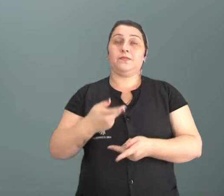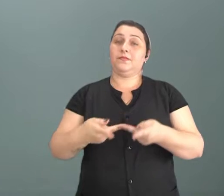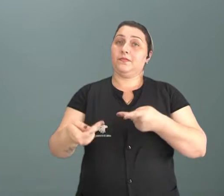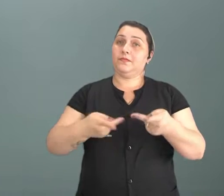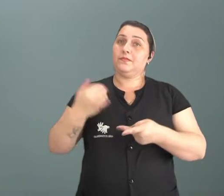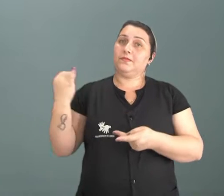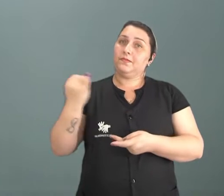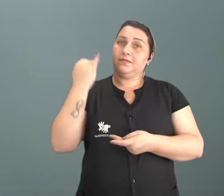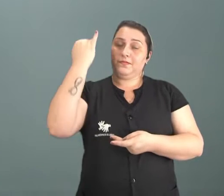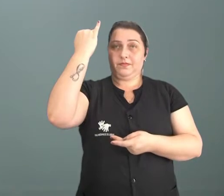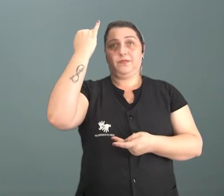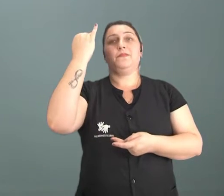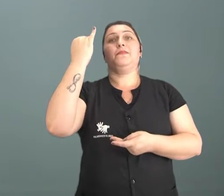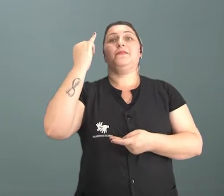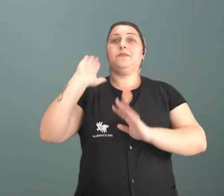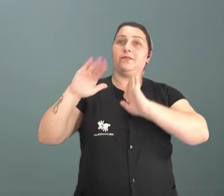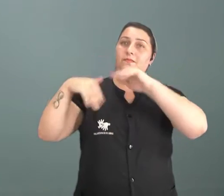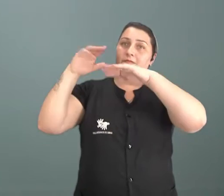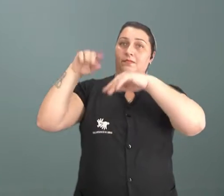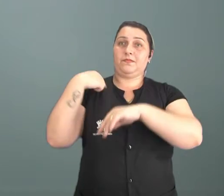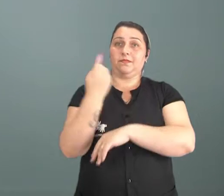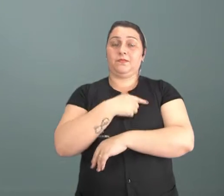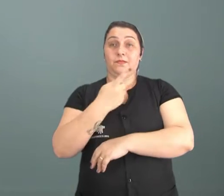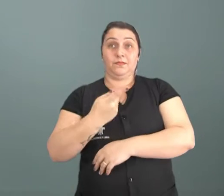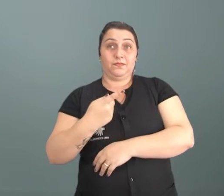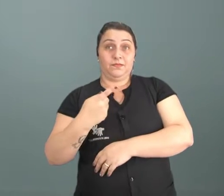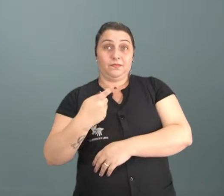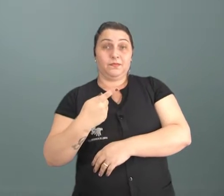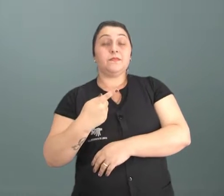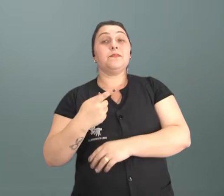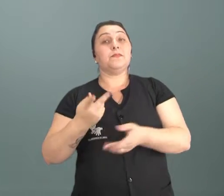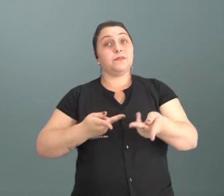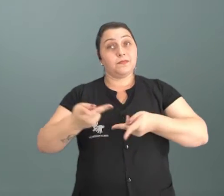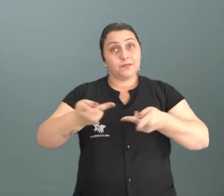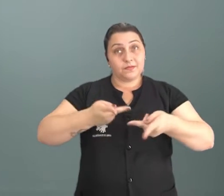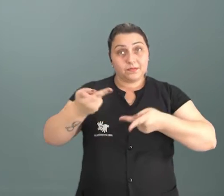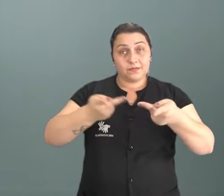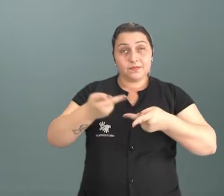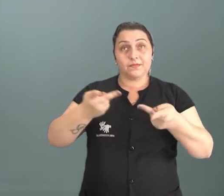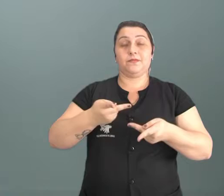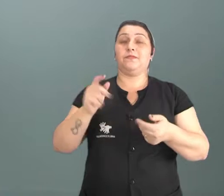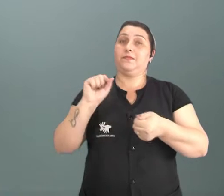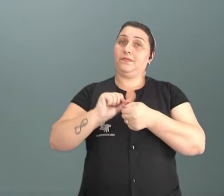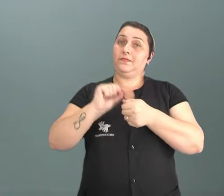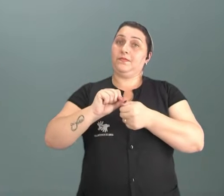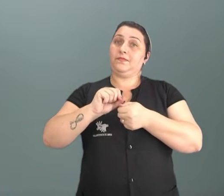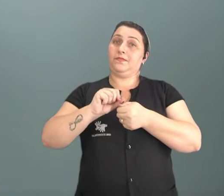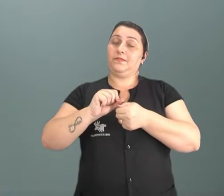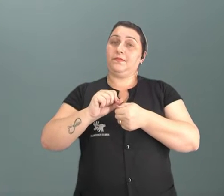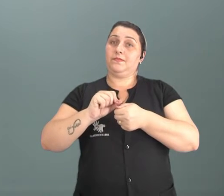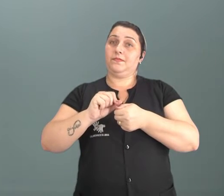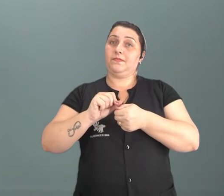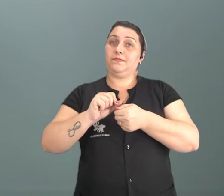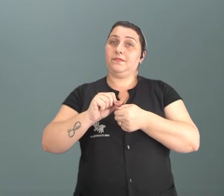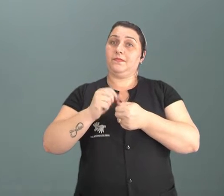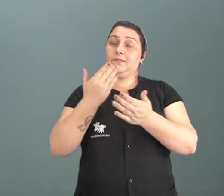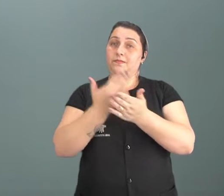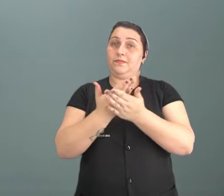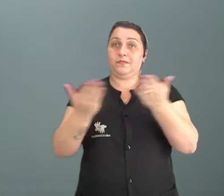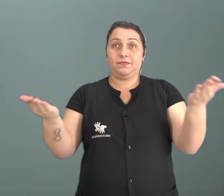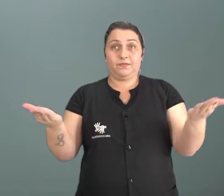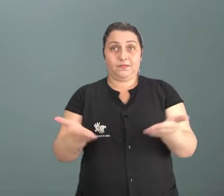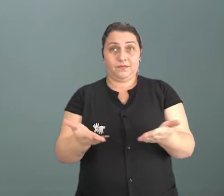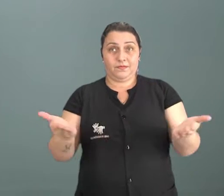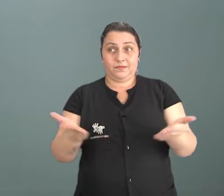projeto muito importante está sendo desenvolvido aqui por nós. Nesse projeto, nós fizemos a leitura, nessa aula